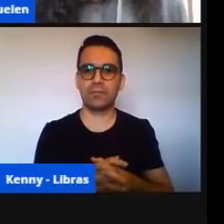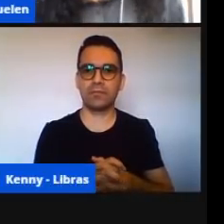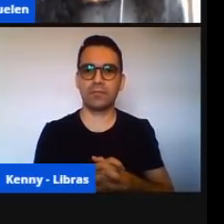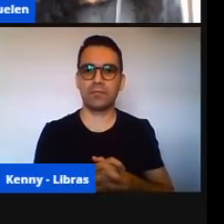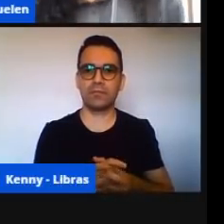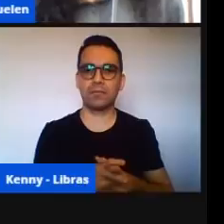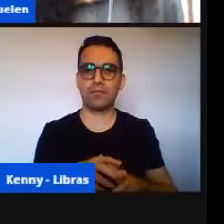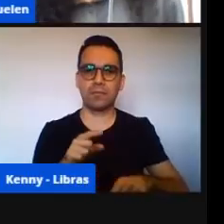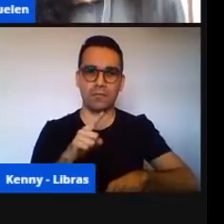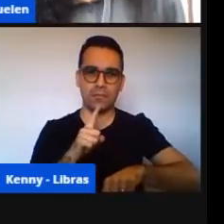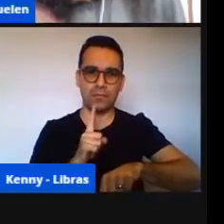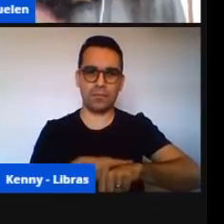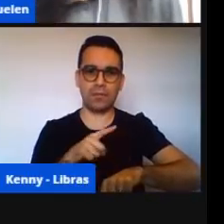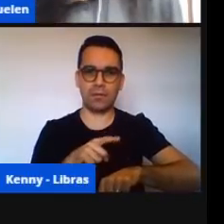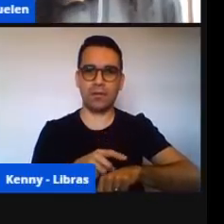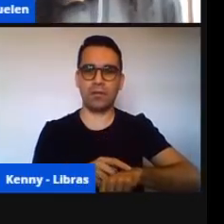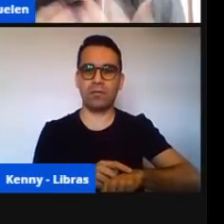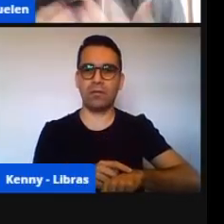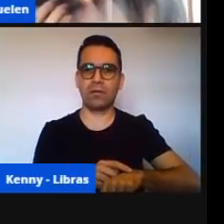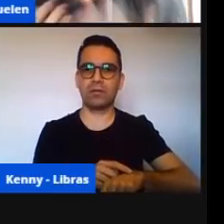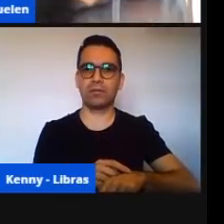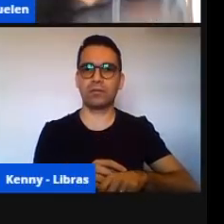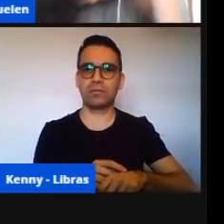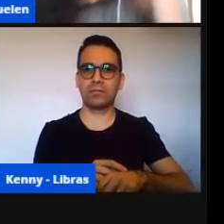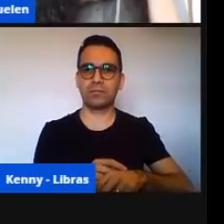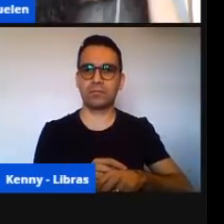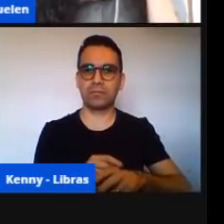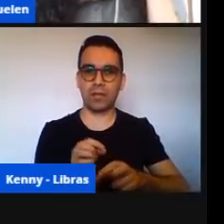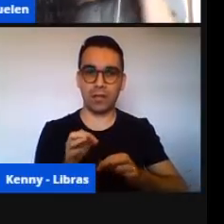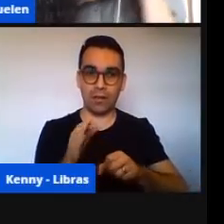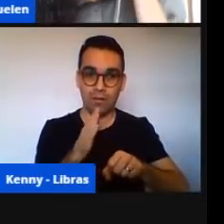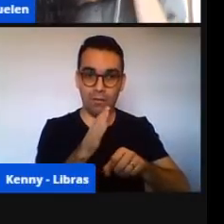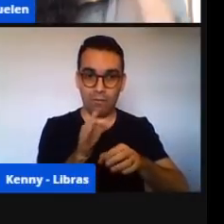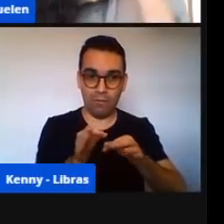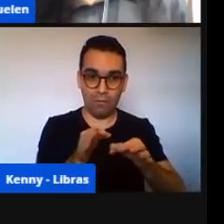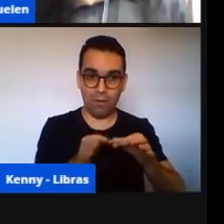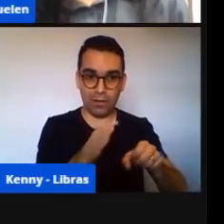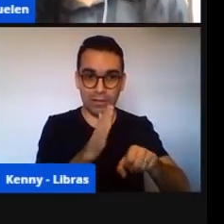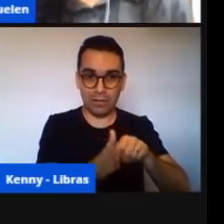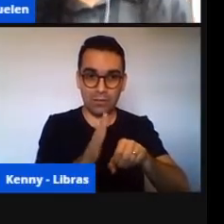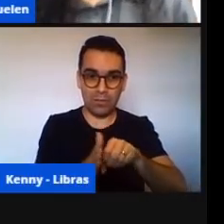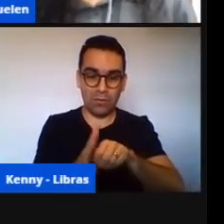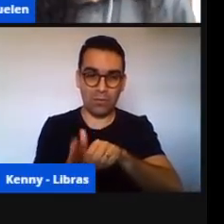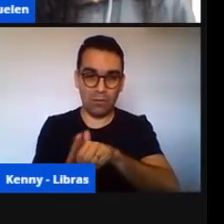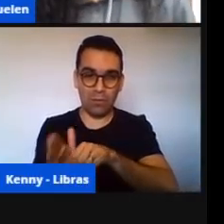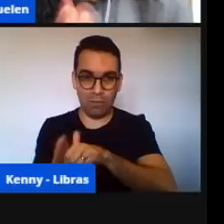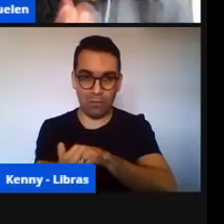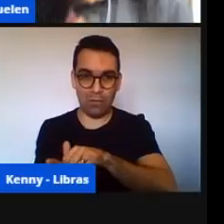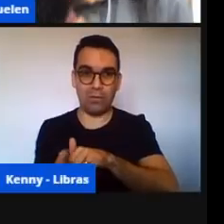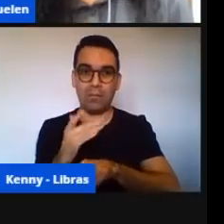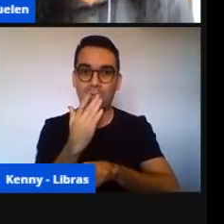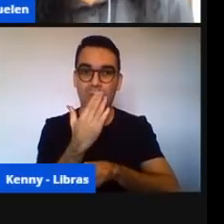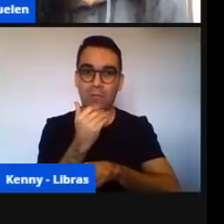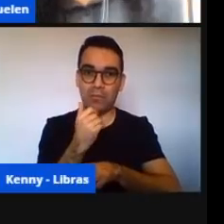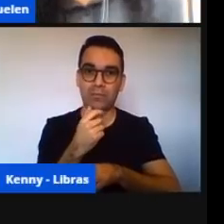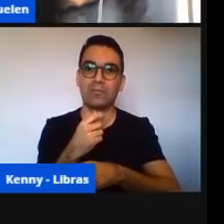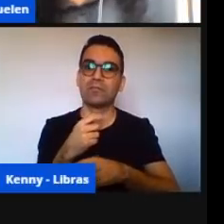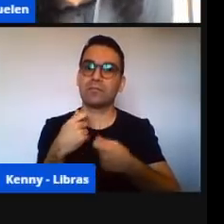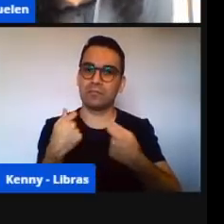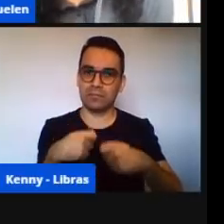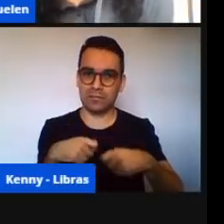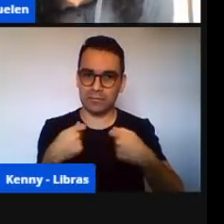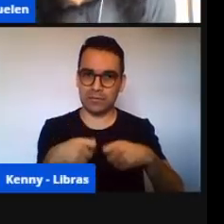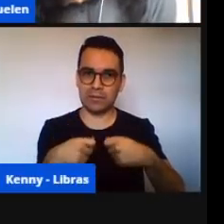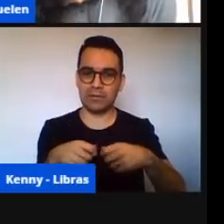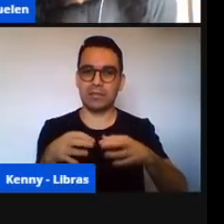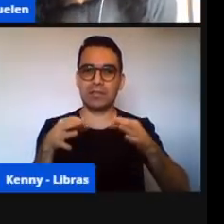reduzir carga microbiana, que a gente consegue eliminar alguns micro-organismos, né, é necessário que haja a